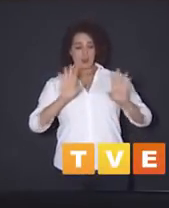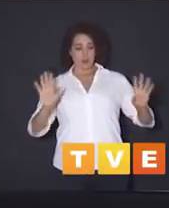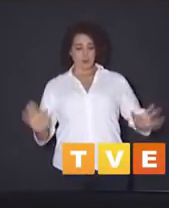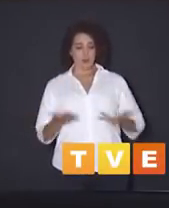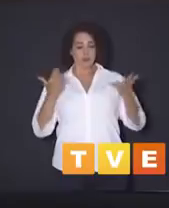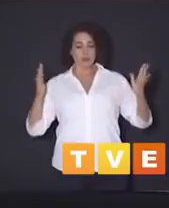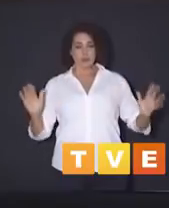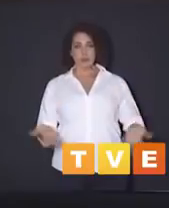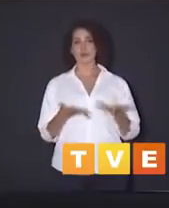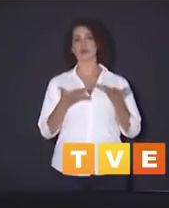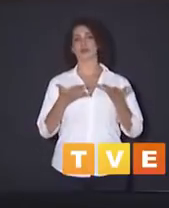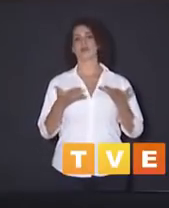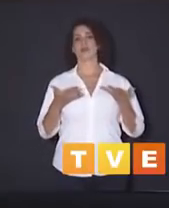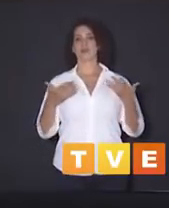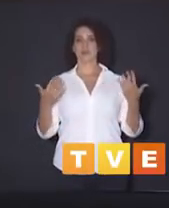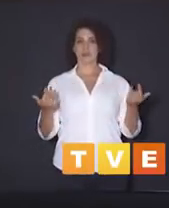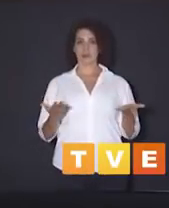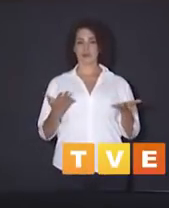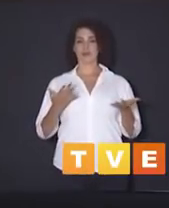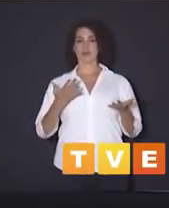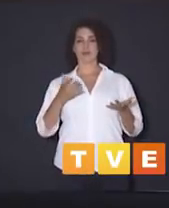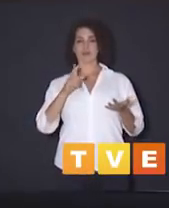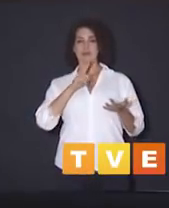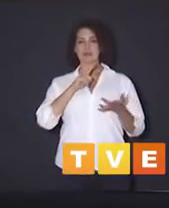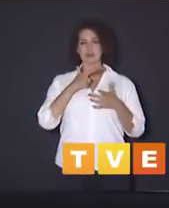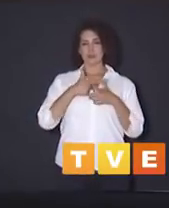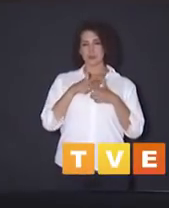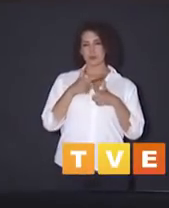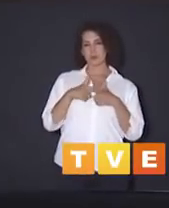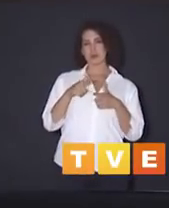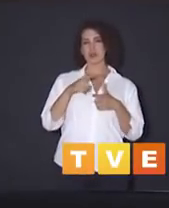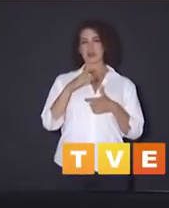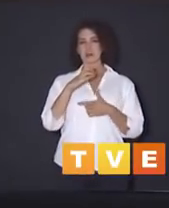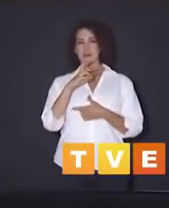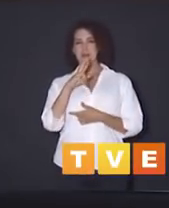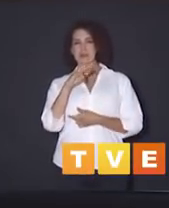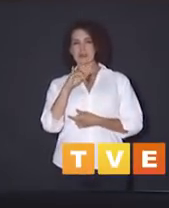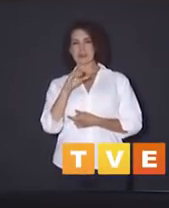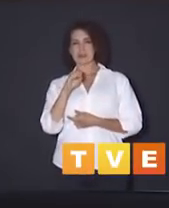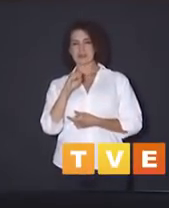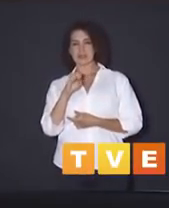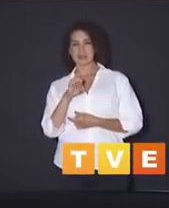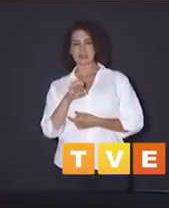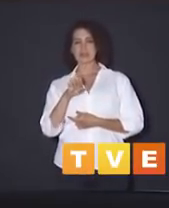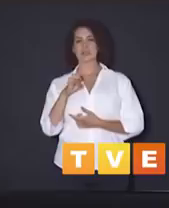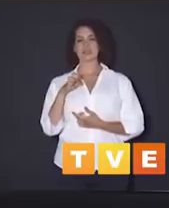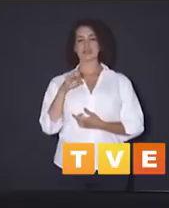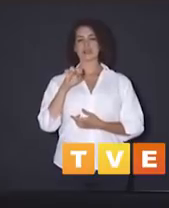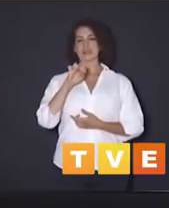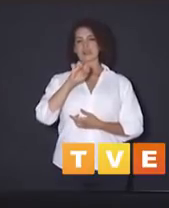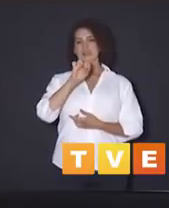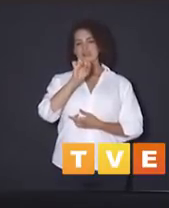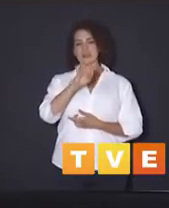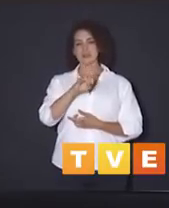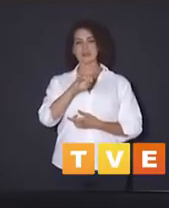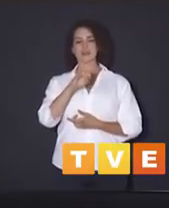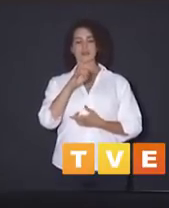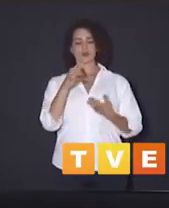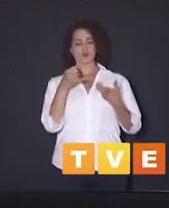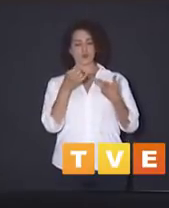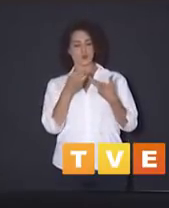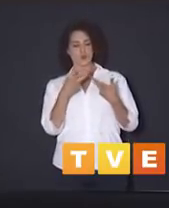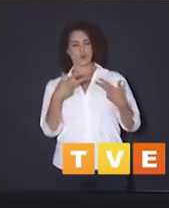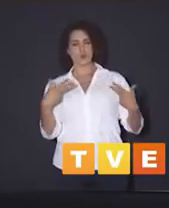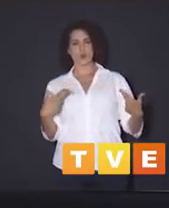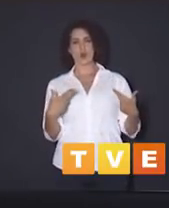então no momento que a gente tem um impasse que a gente tem uma crise não é isso que a gente tem uma situação em que as